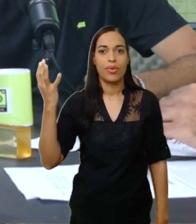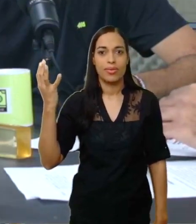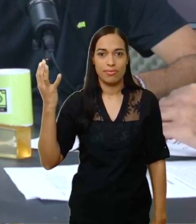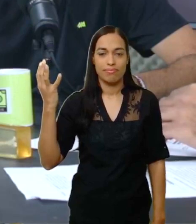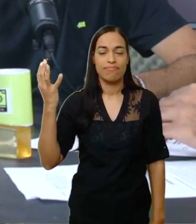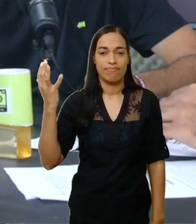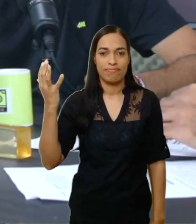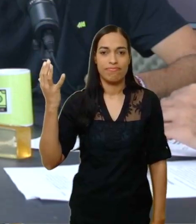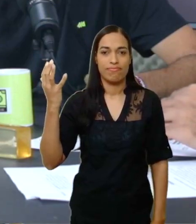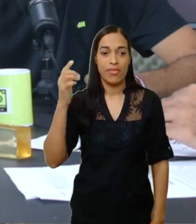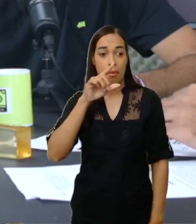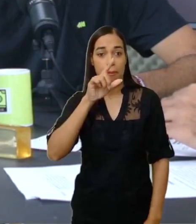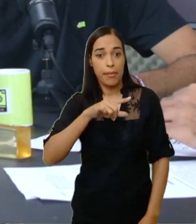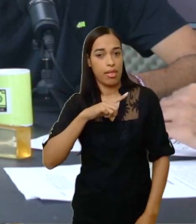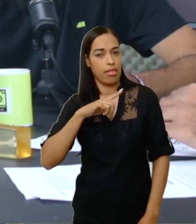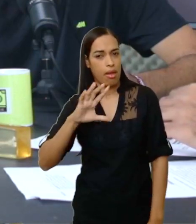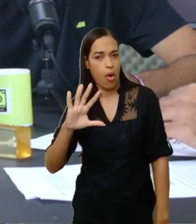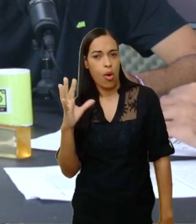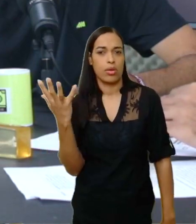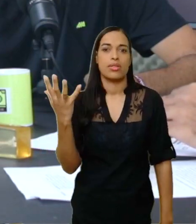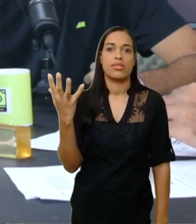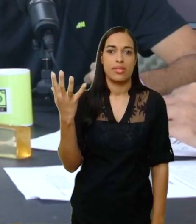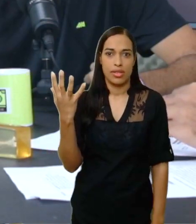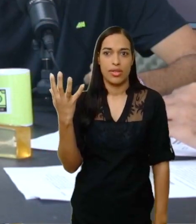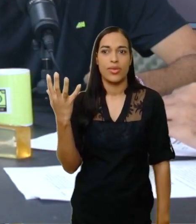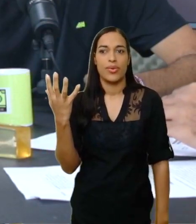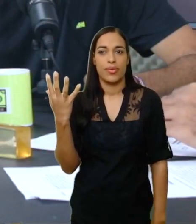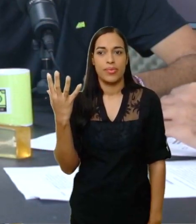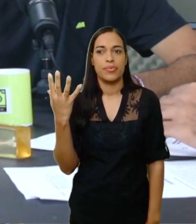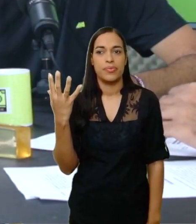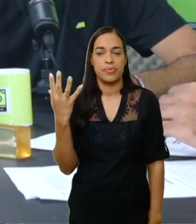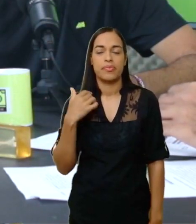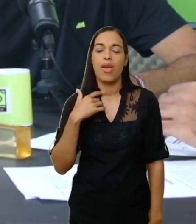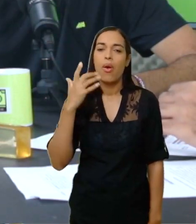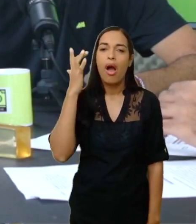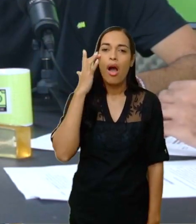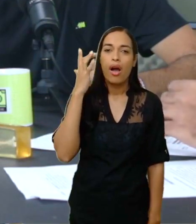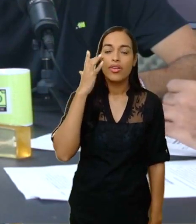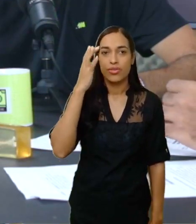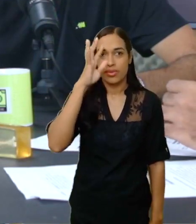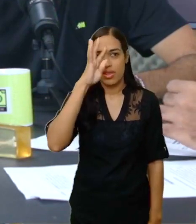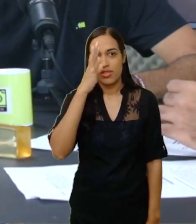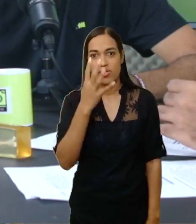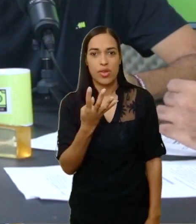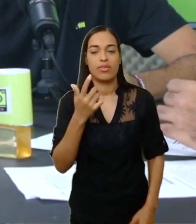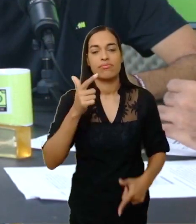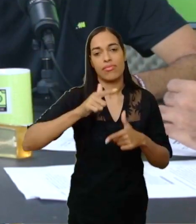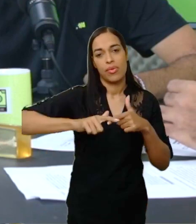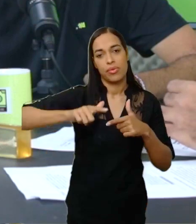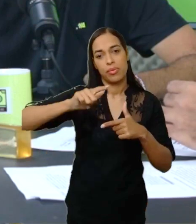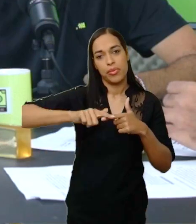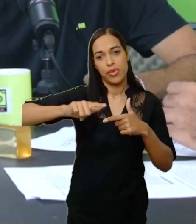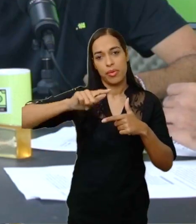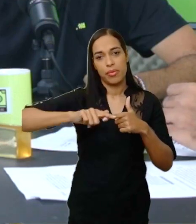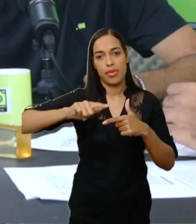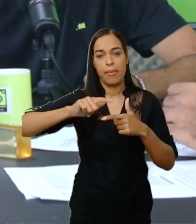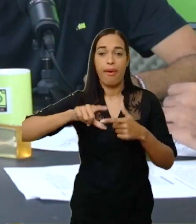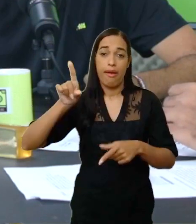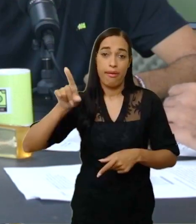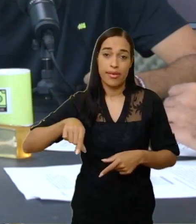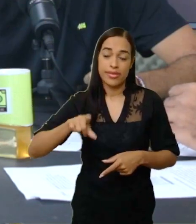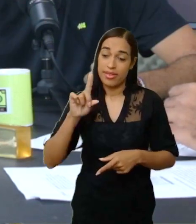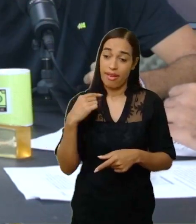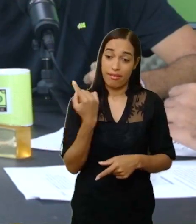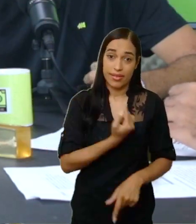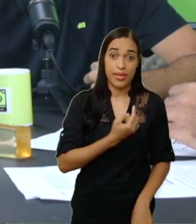acontecem para aquilo ali ter acontecido, né? sim, Então, eu acho que a solução do problema é justamente isso. E a gente aqui